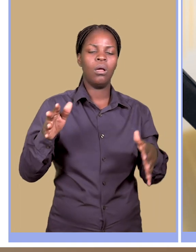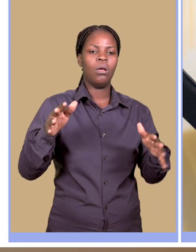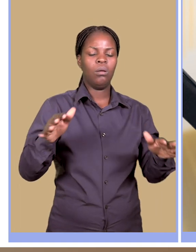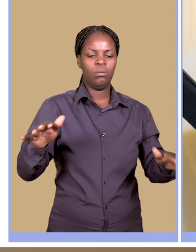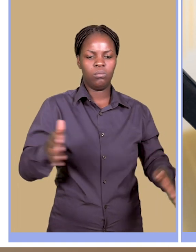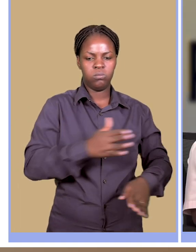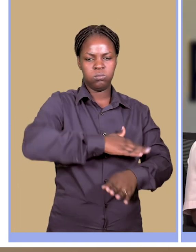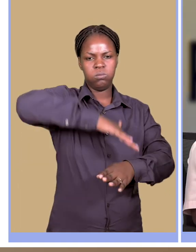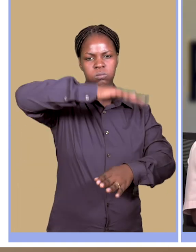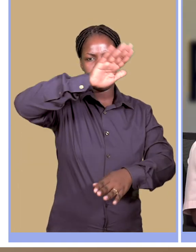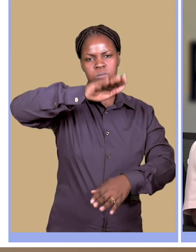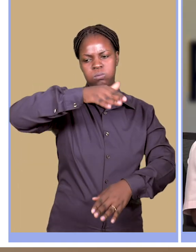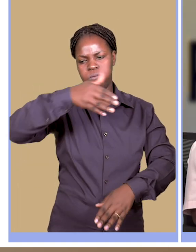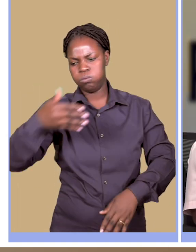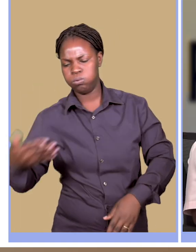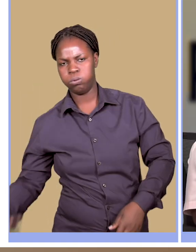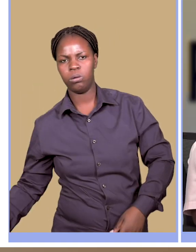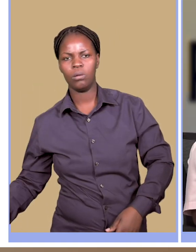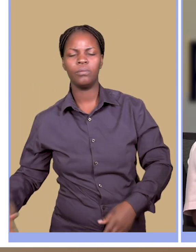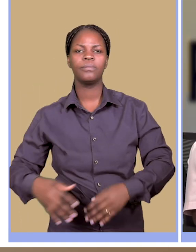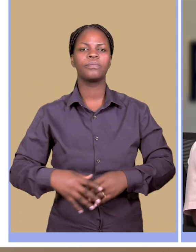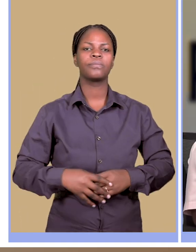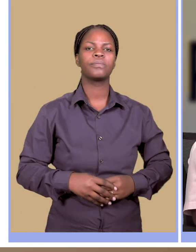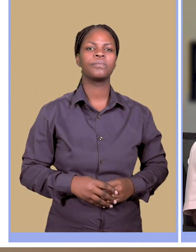deslize de terra,